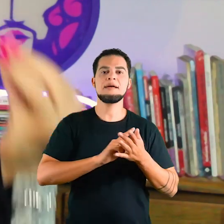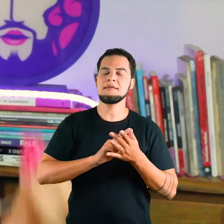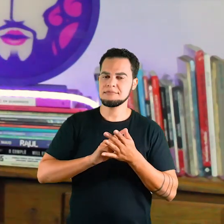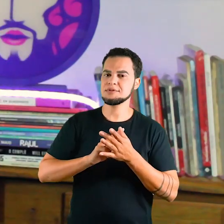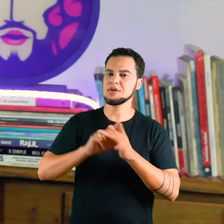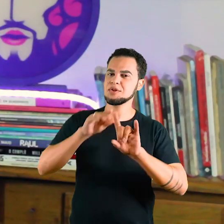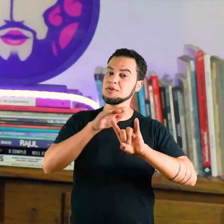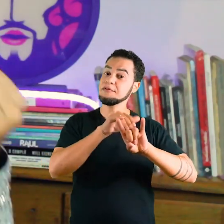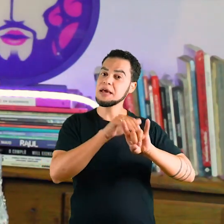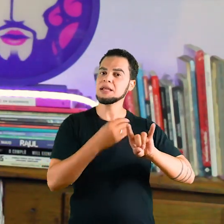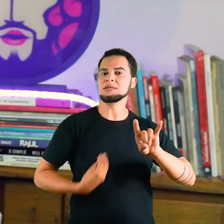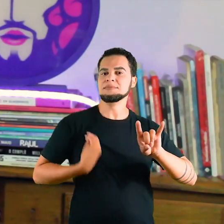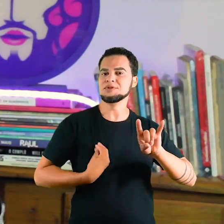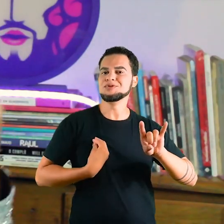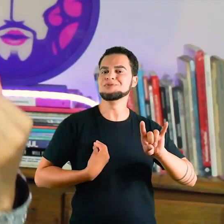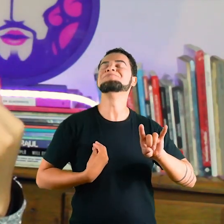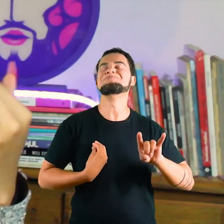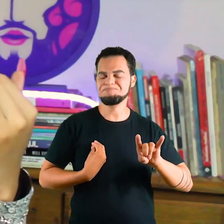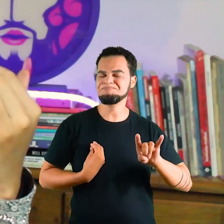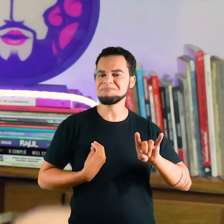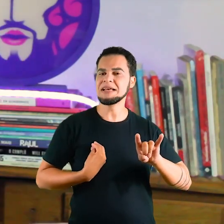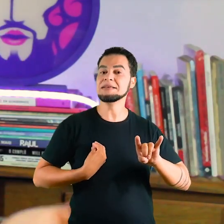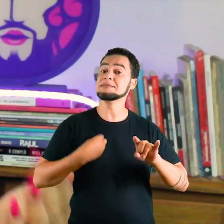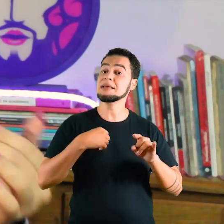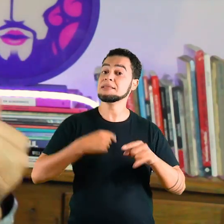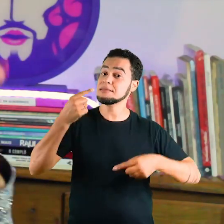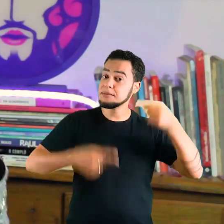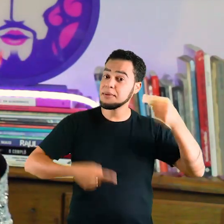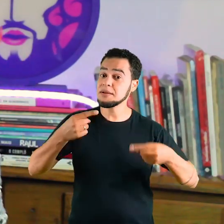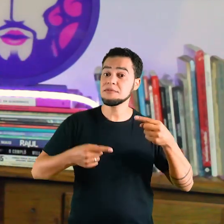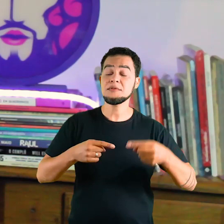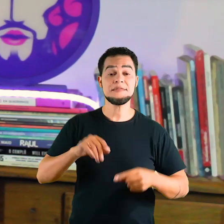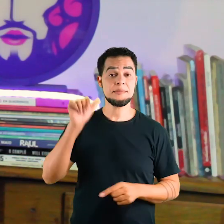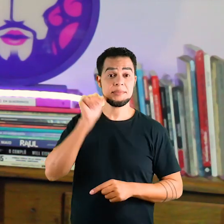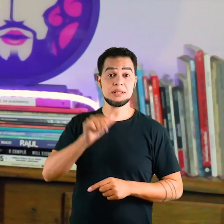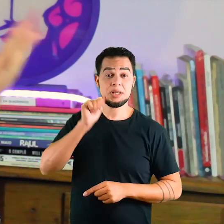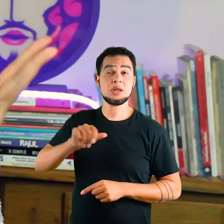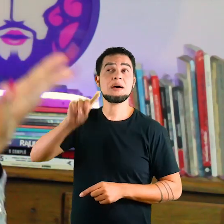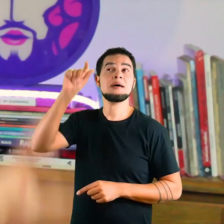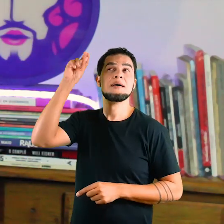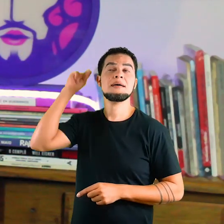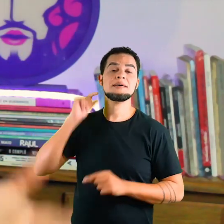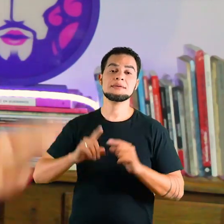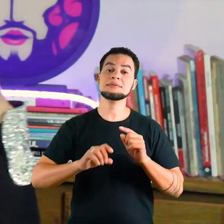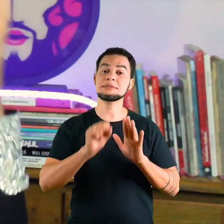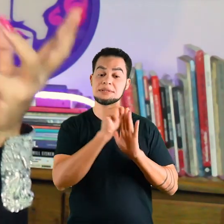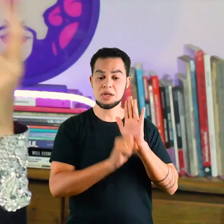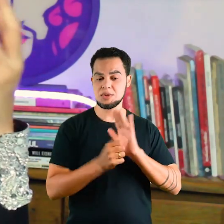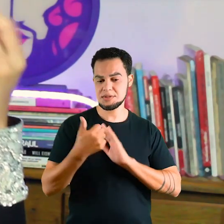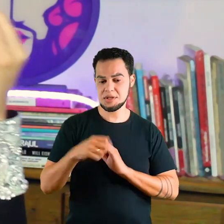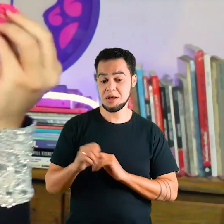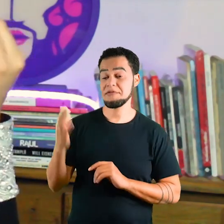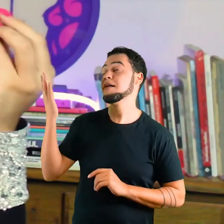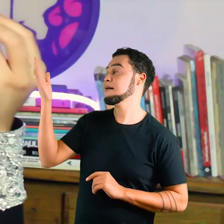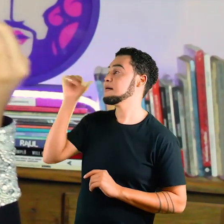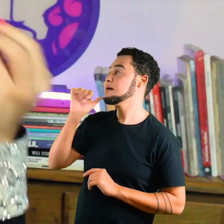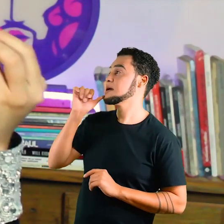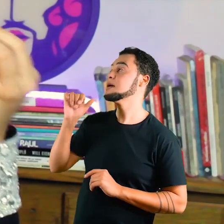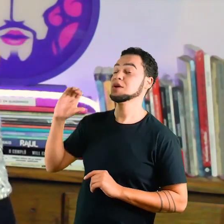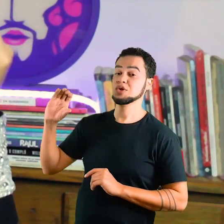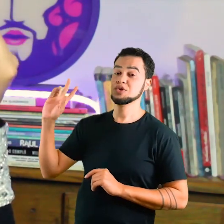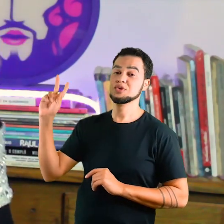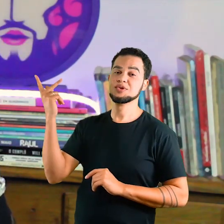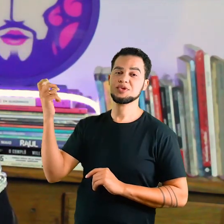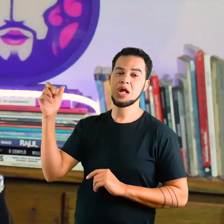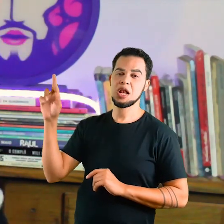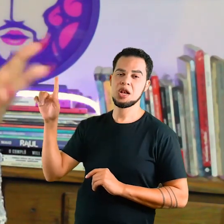existir como veganismo? Esse debate foi feito entre feministas, por exemplo, desde o século XIX. Charlotte Despard, por